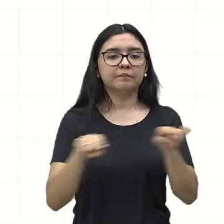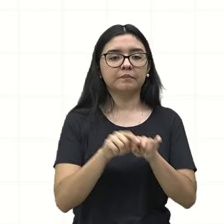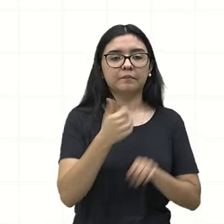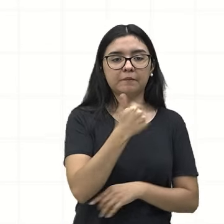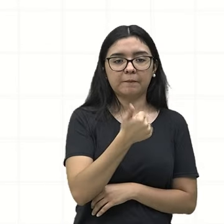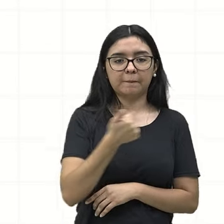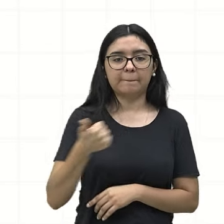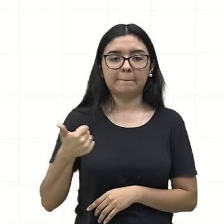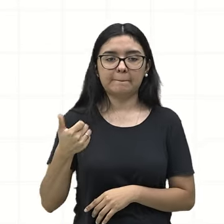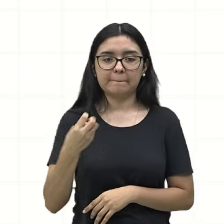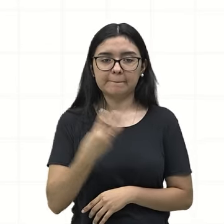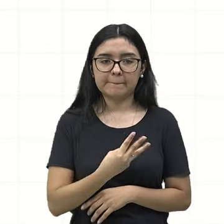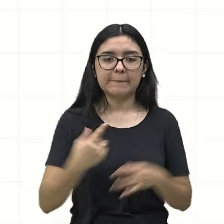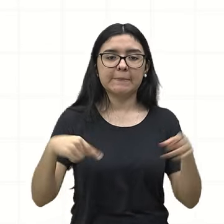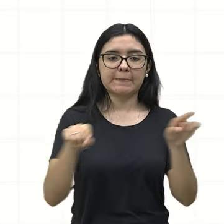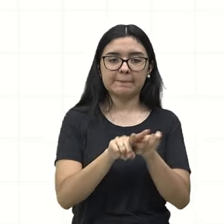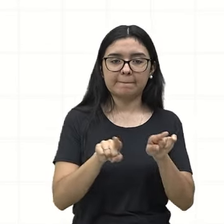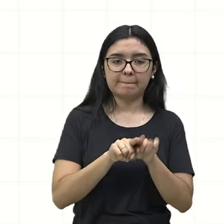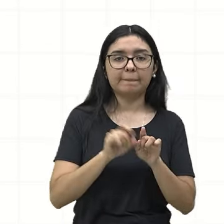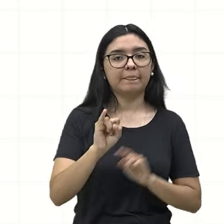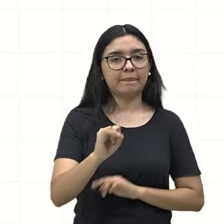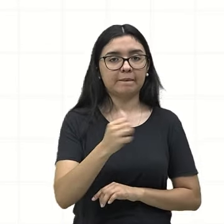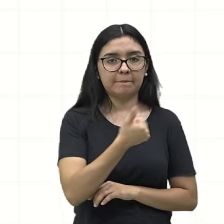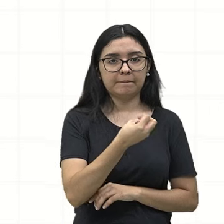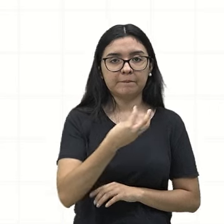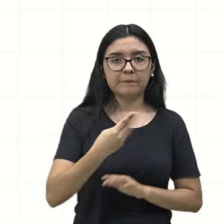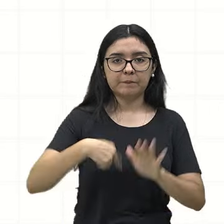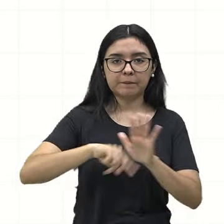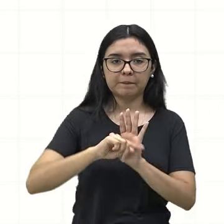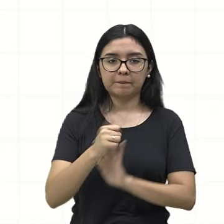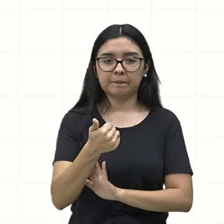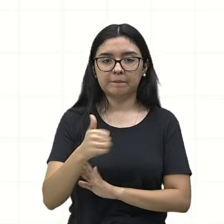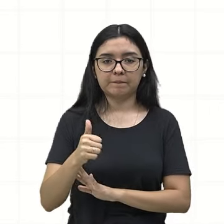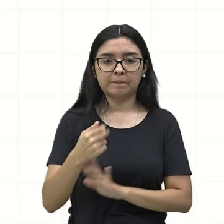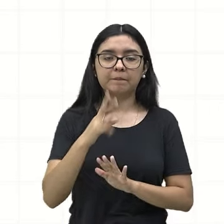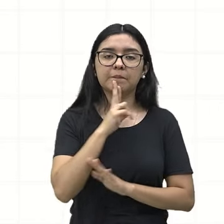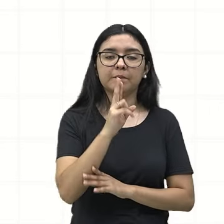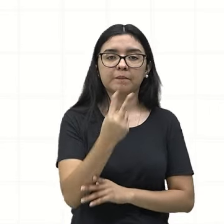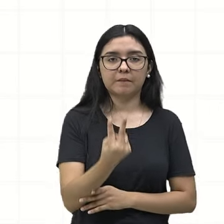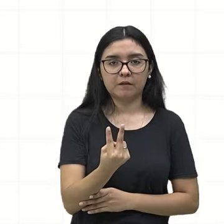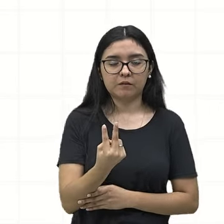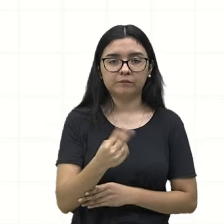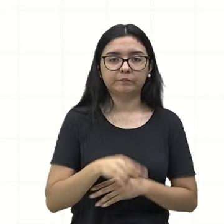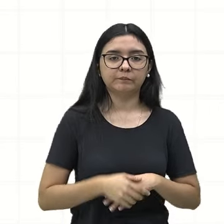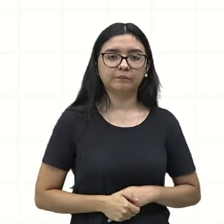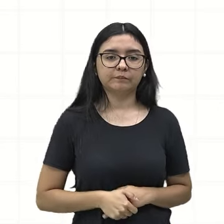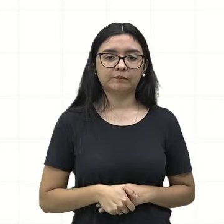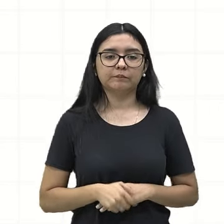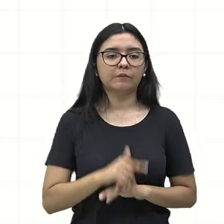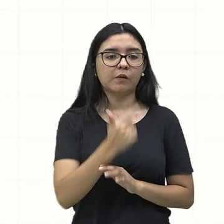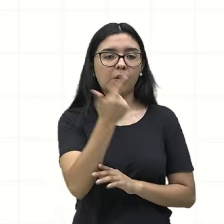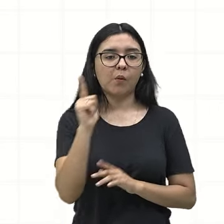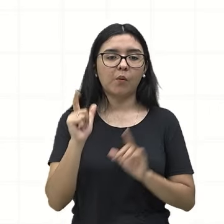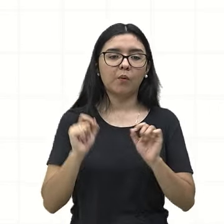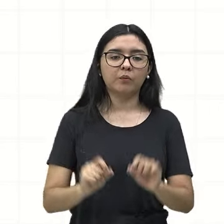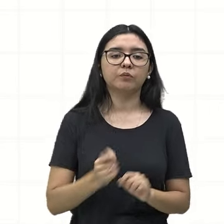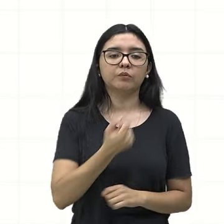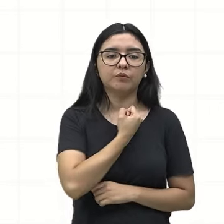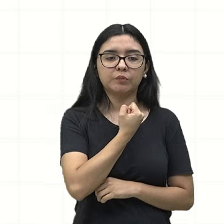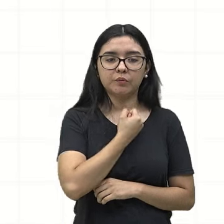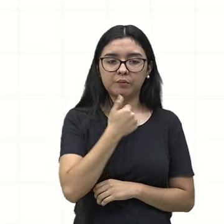primos consecutivos que também, ó, subtraindo 13 menos 11, a resposta é 2. Outros 2 números